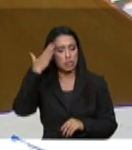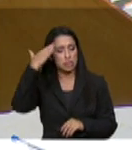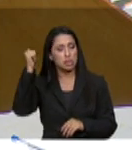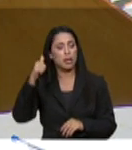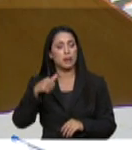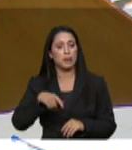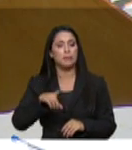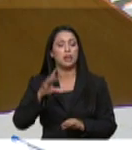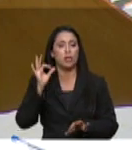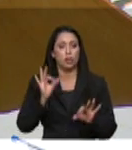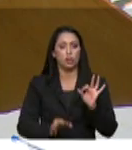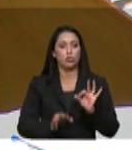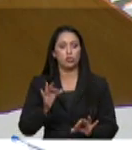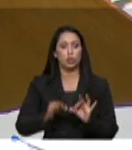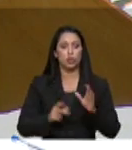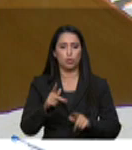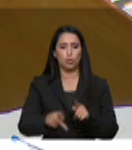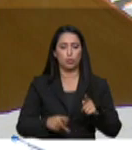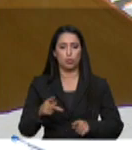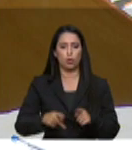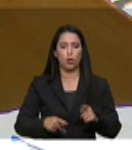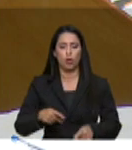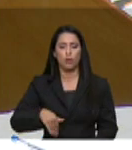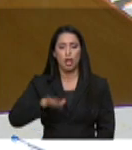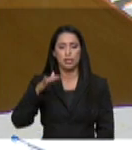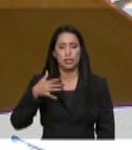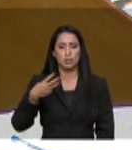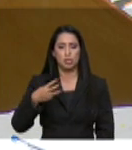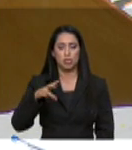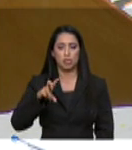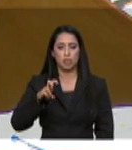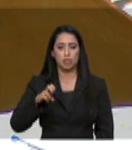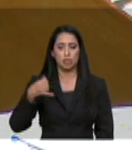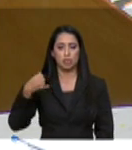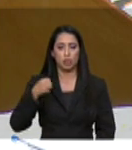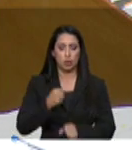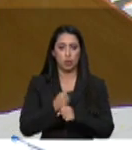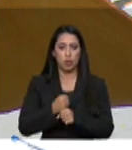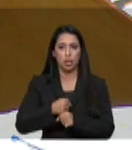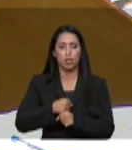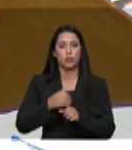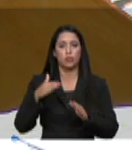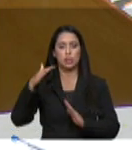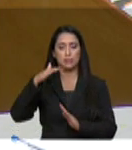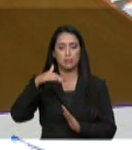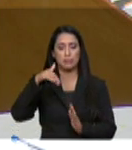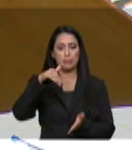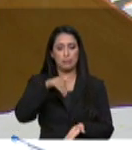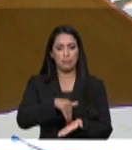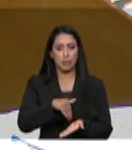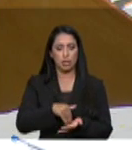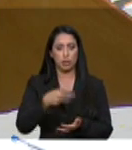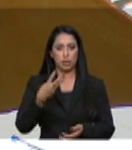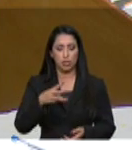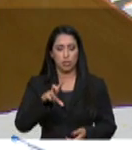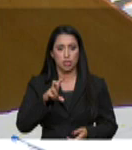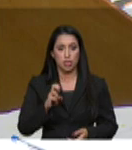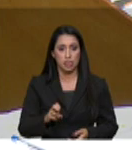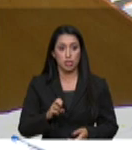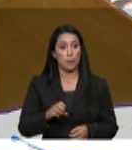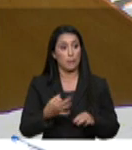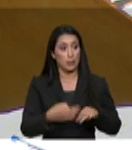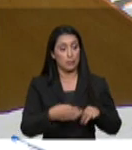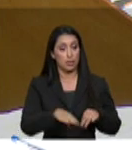qualquer do Povo te dou unidade moral acima de 35 anos e menos 65 Esses são os preceitos para ser um ministro do STF